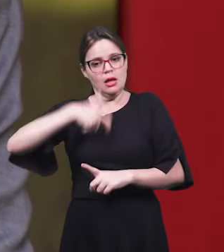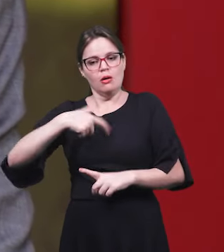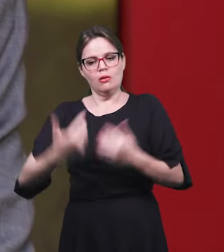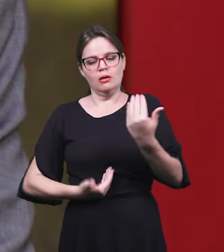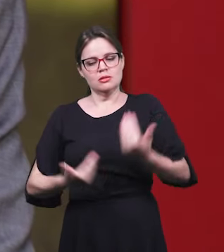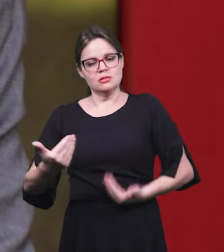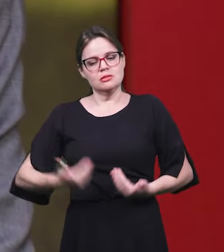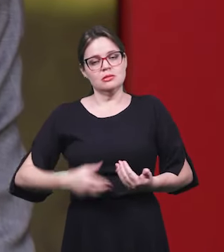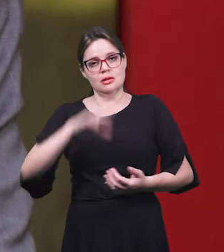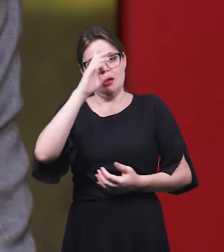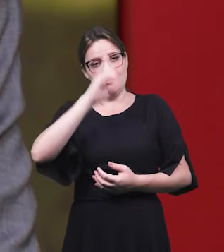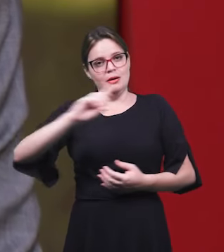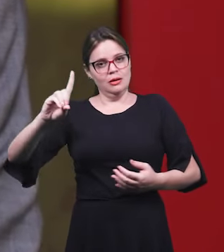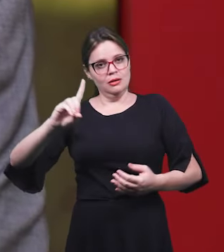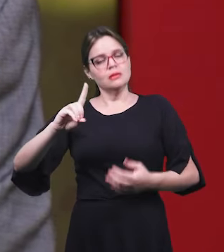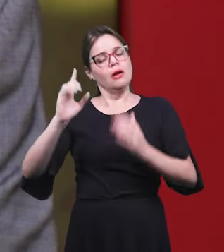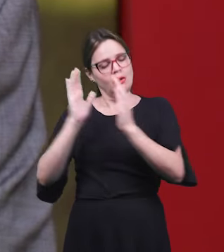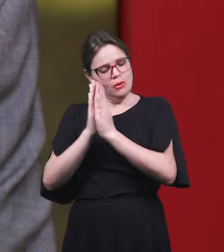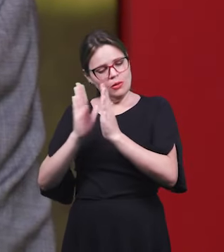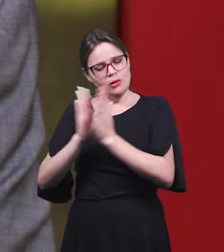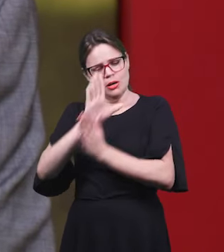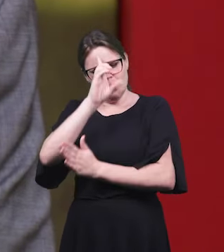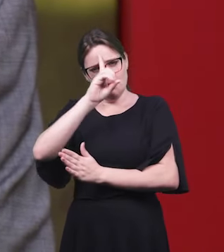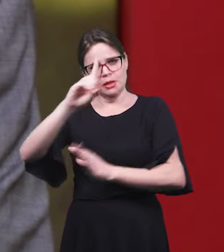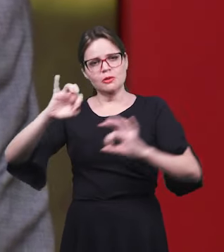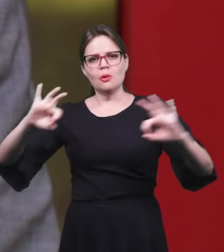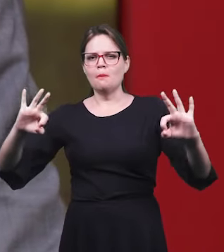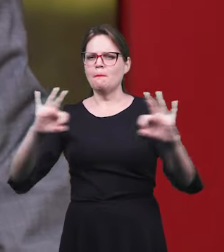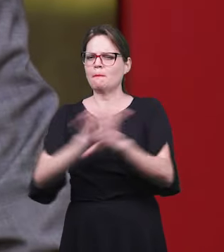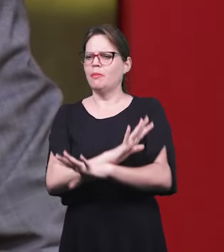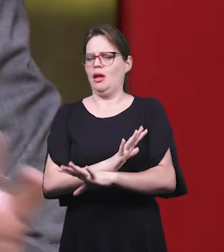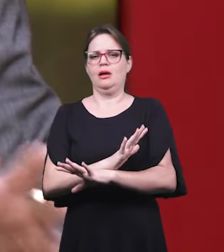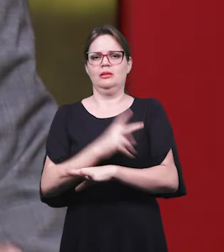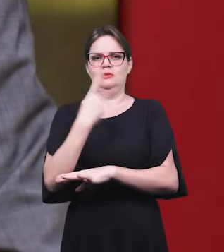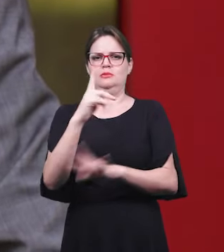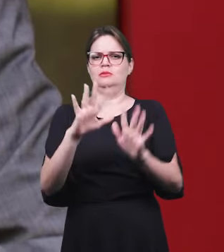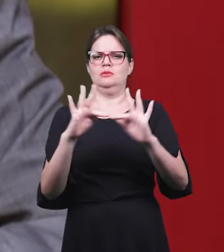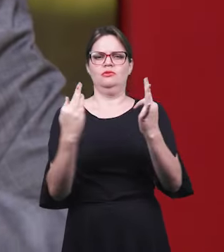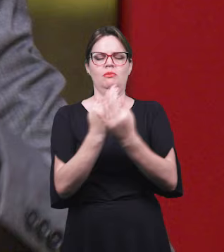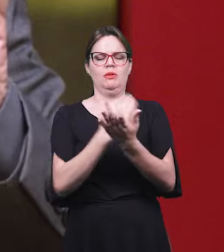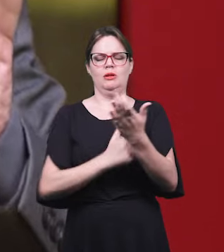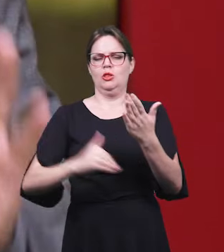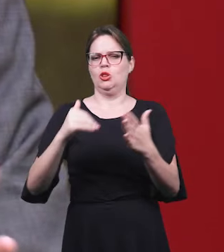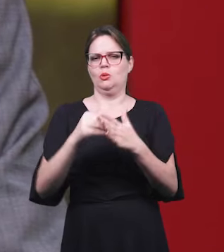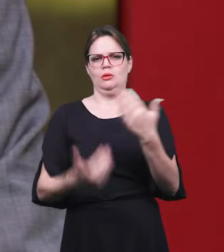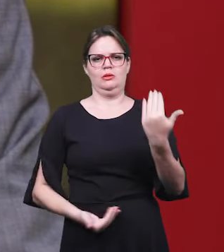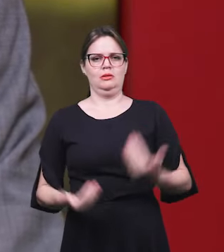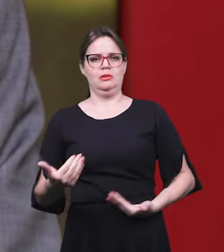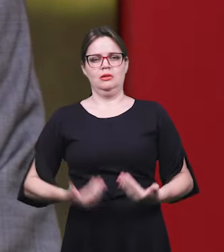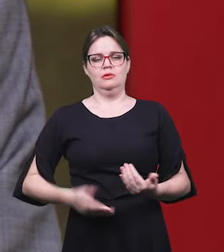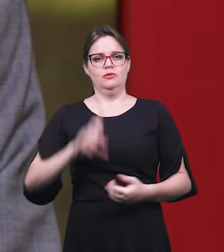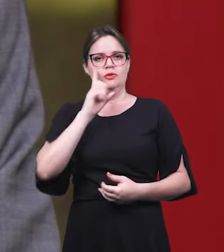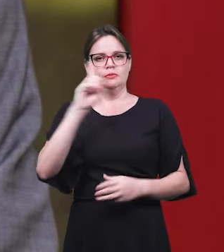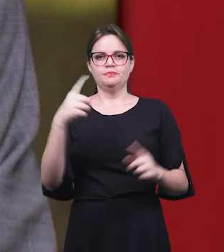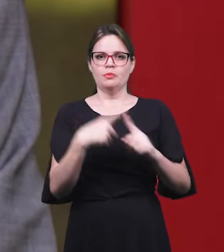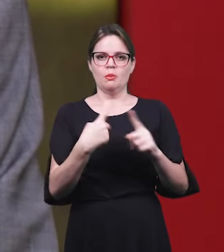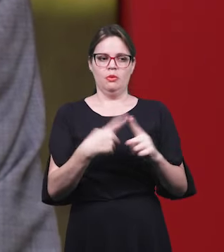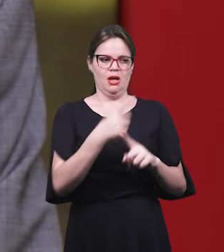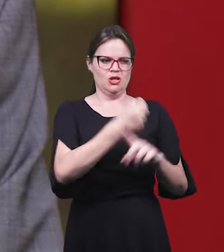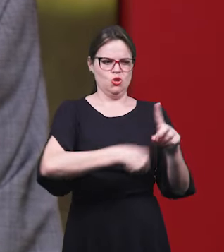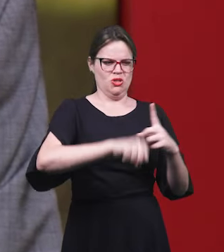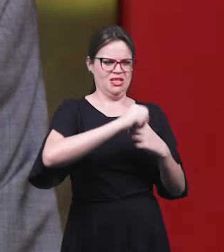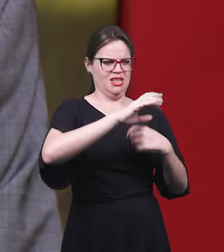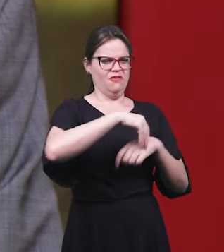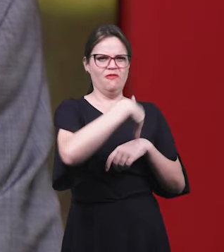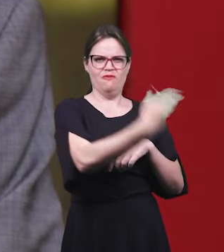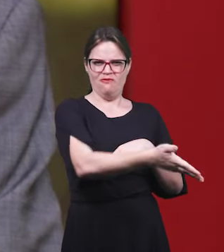essa salvação, porque o Senhor tem uma bênção muito grande, porque o mundo está ruindo, as estruturas da sociedade, o mundo pode estar ruindo.